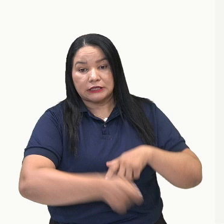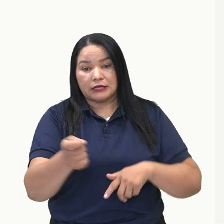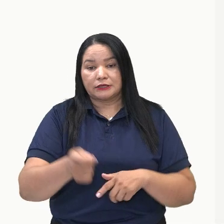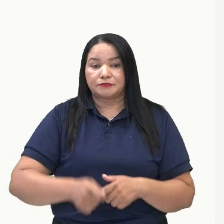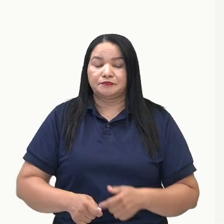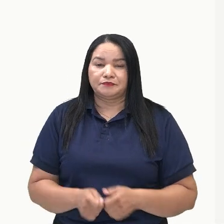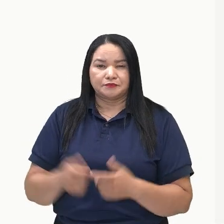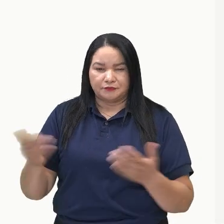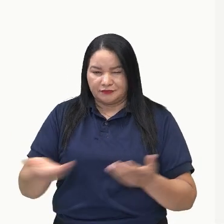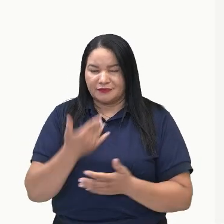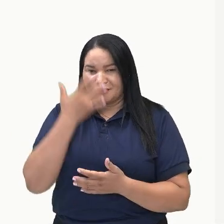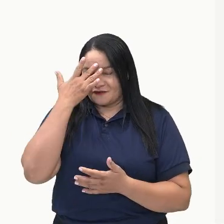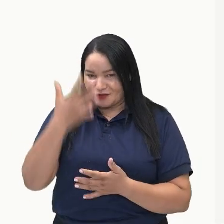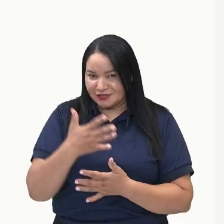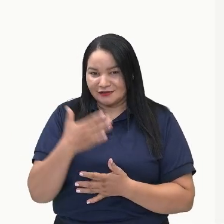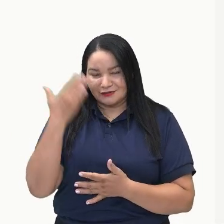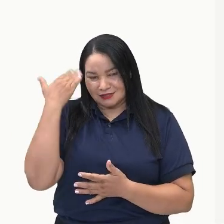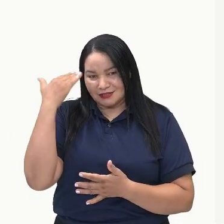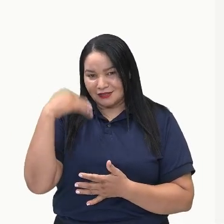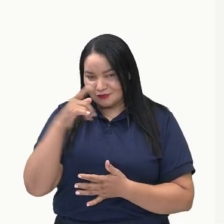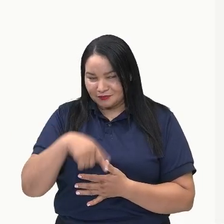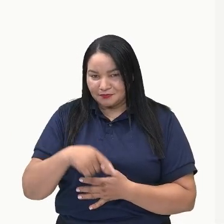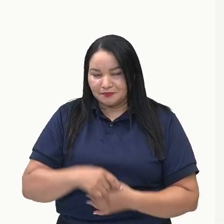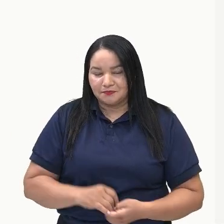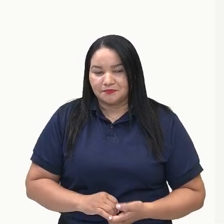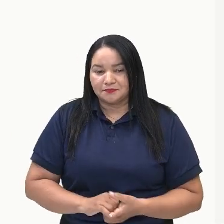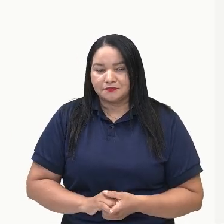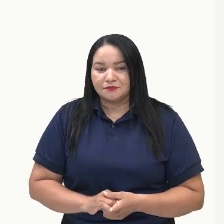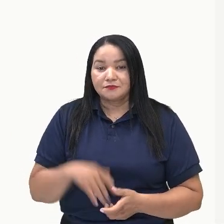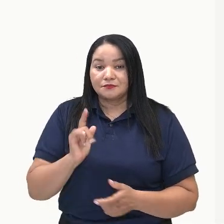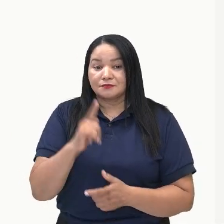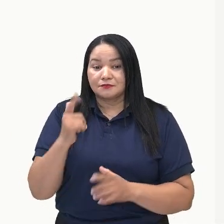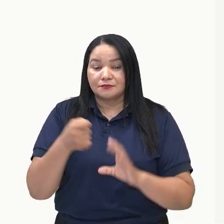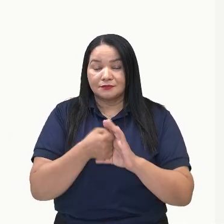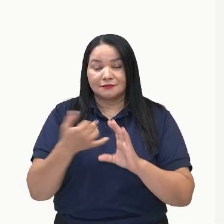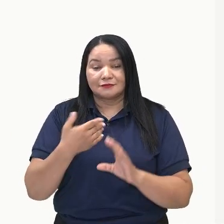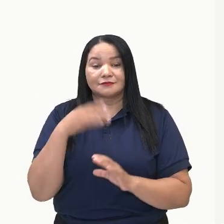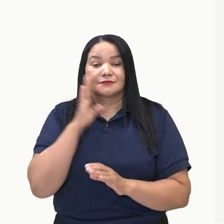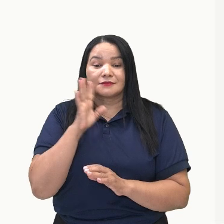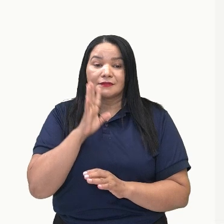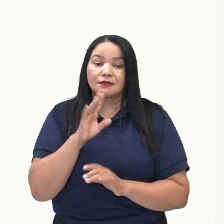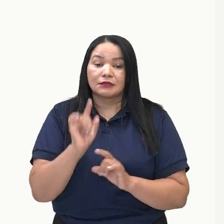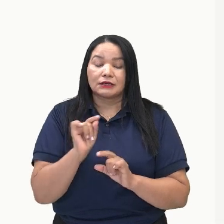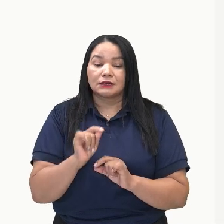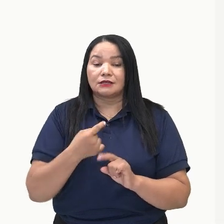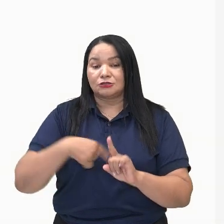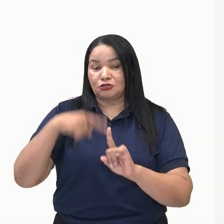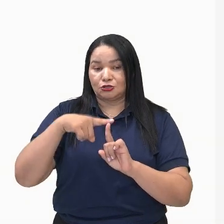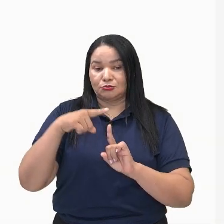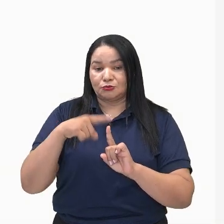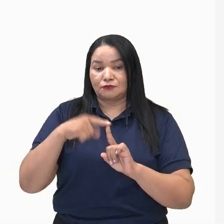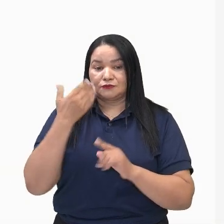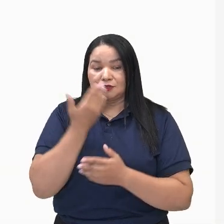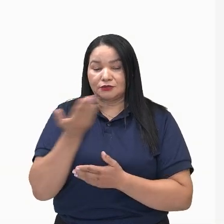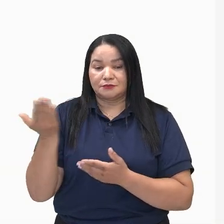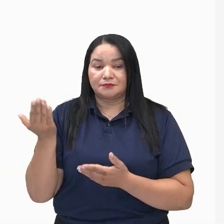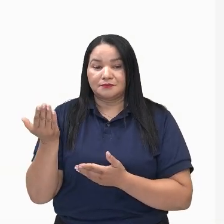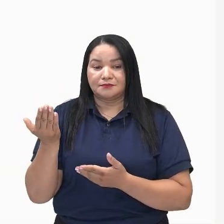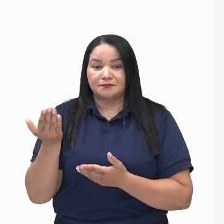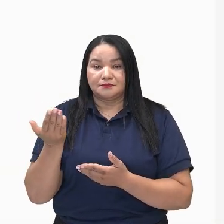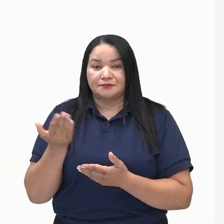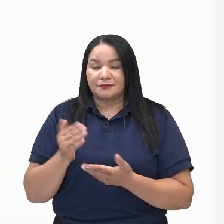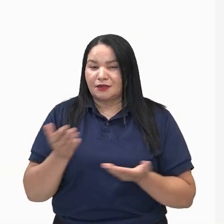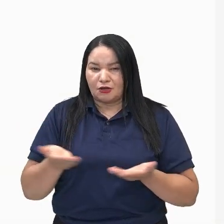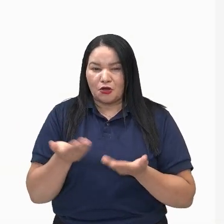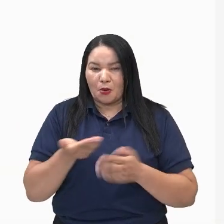entender esse ambiente de jogo. Outra característica legal, olha só, são os tipos de quadra. A gente começou a aula aqui numa